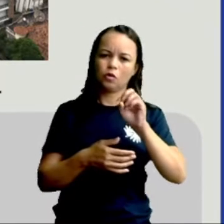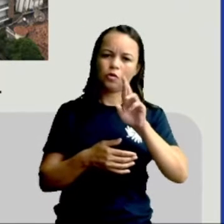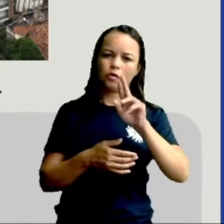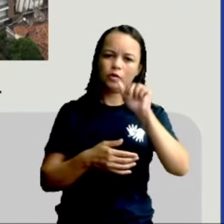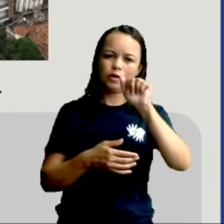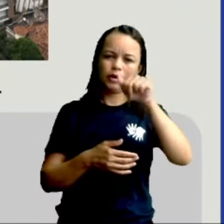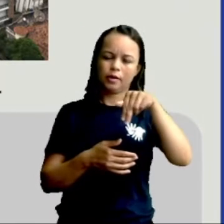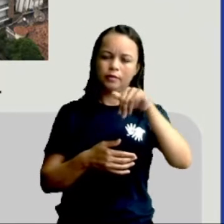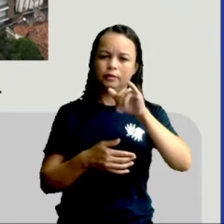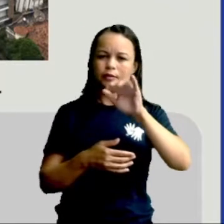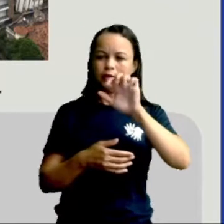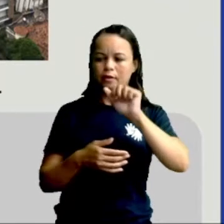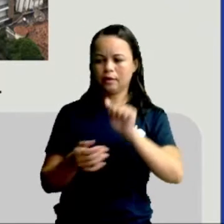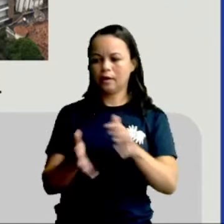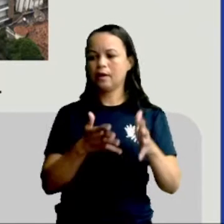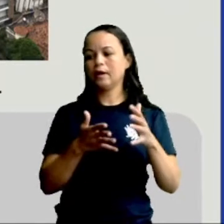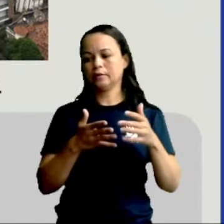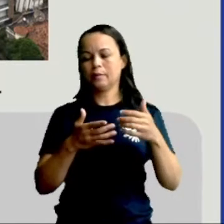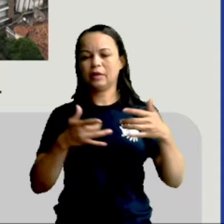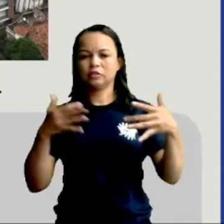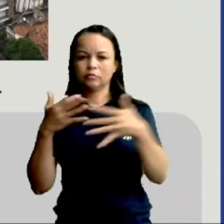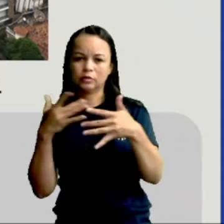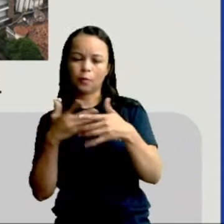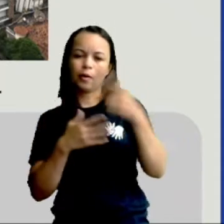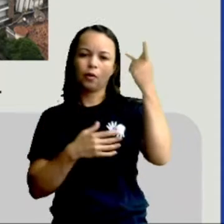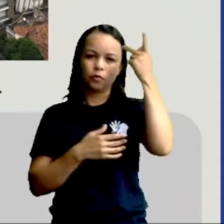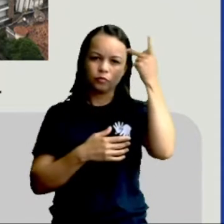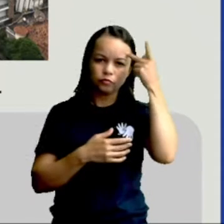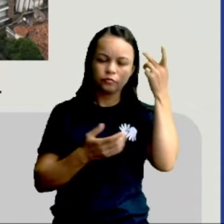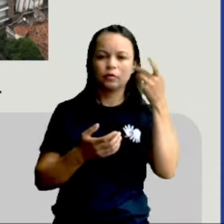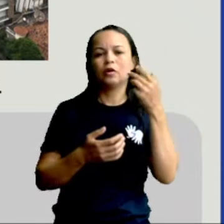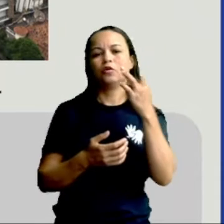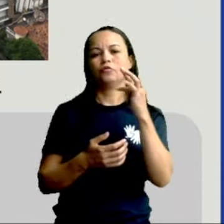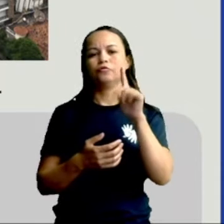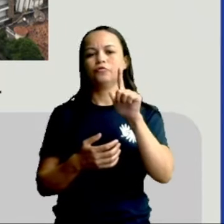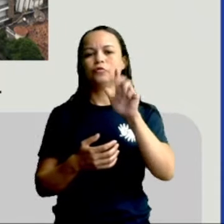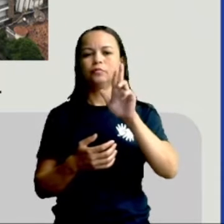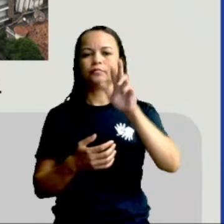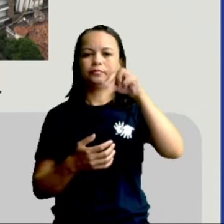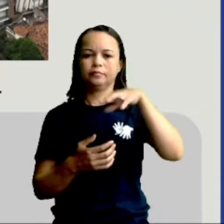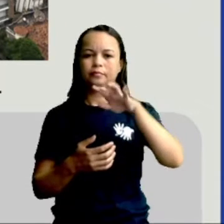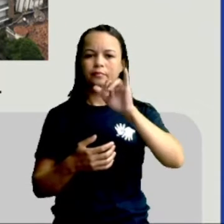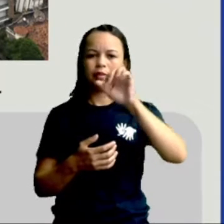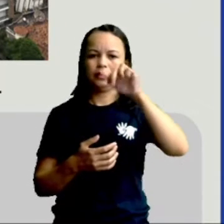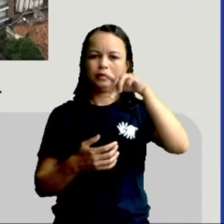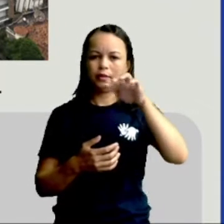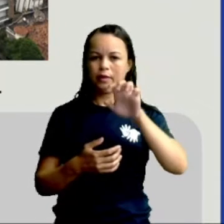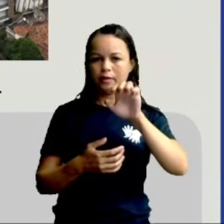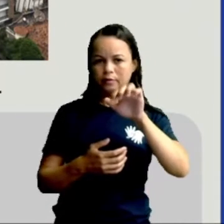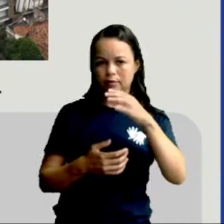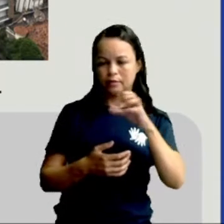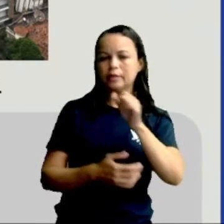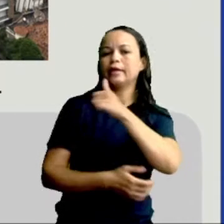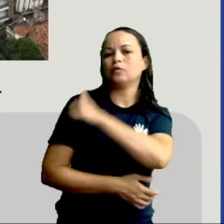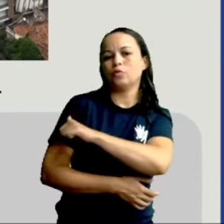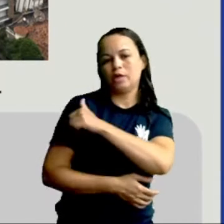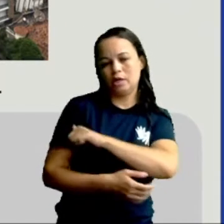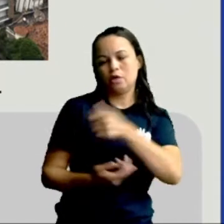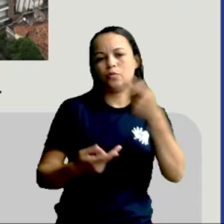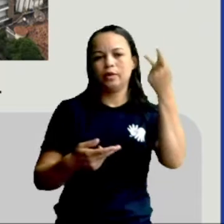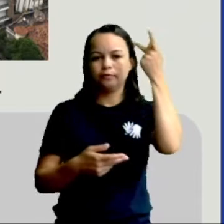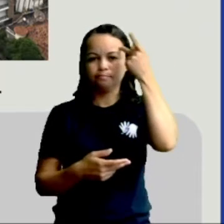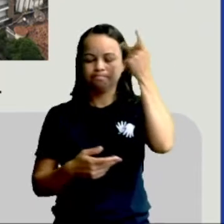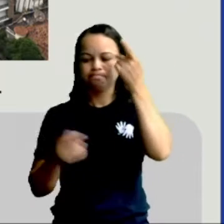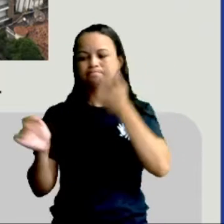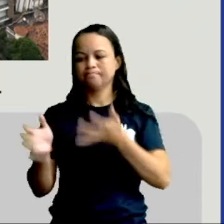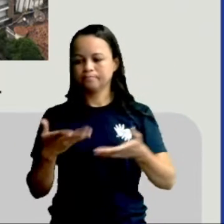situam a Baixada Fluminense e a Baixada Santista. E aí na foto eu trouxe a vista parcial de Nova Iguaçu,